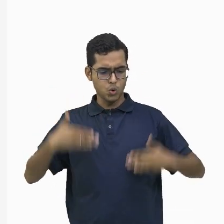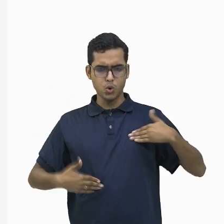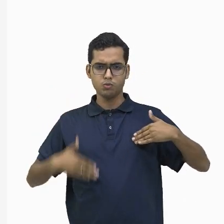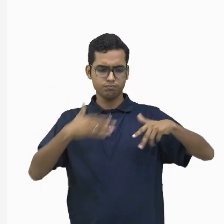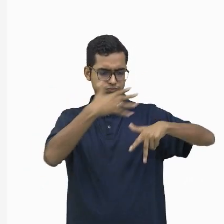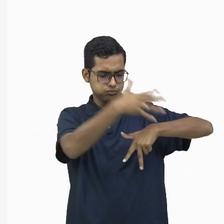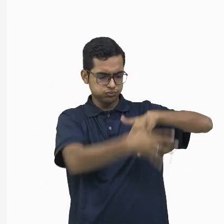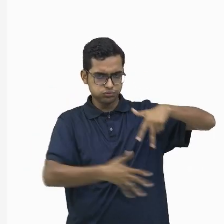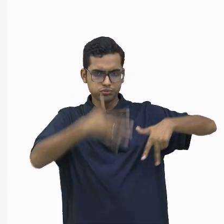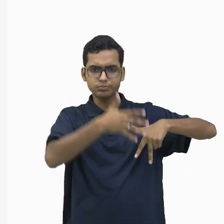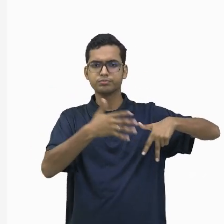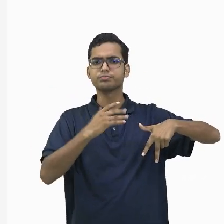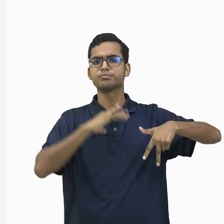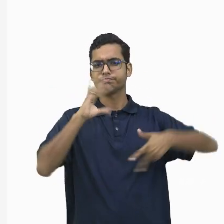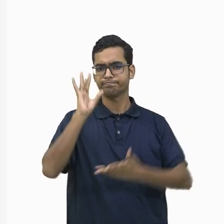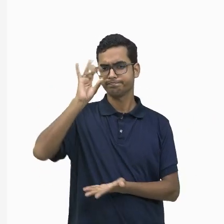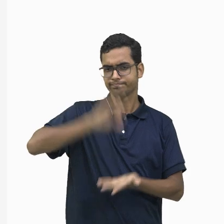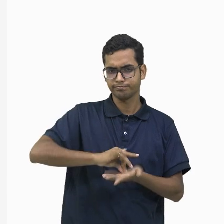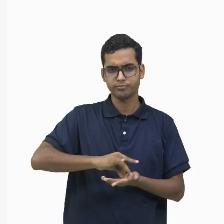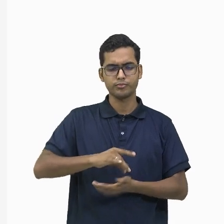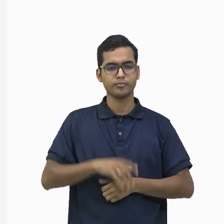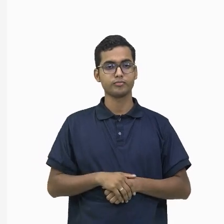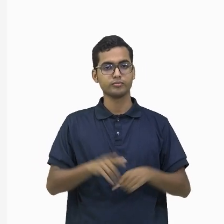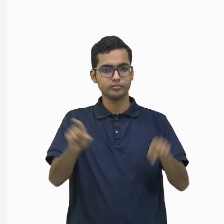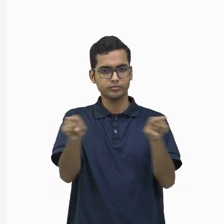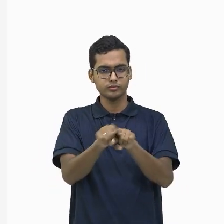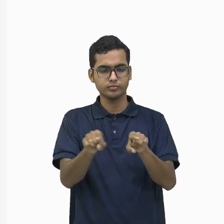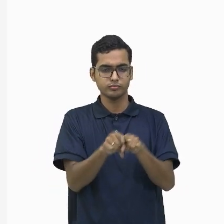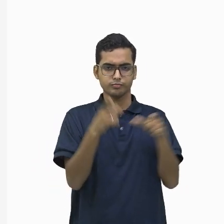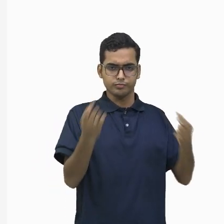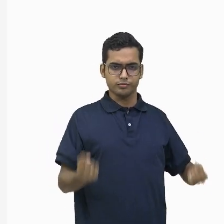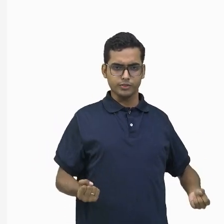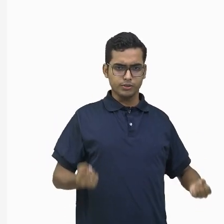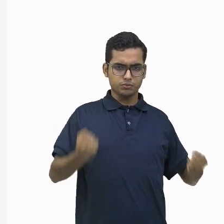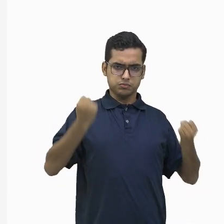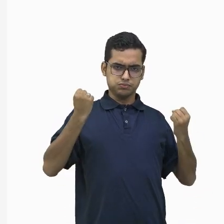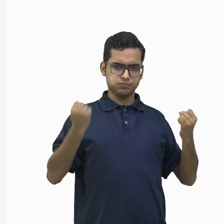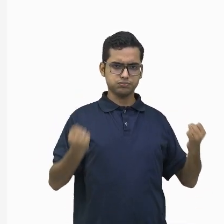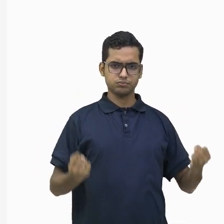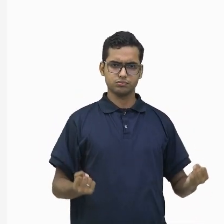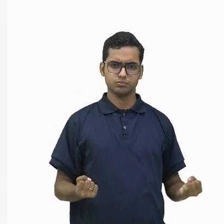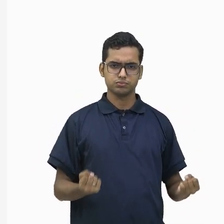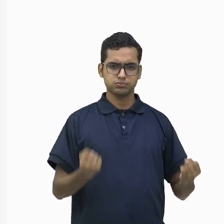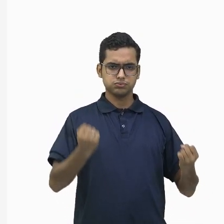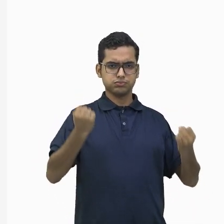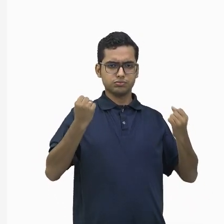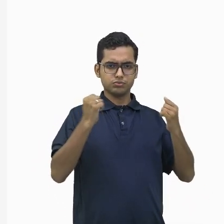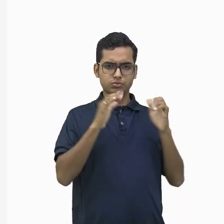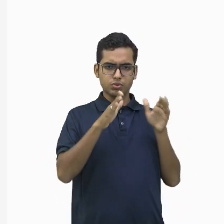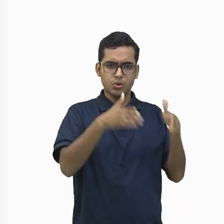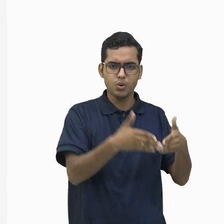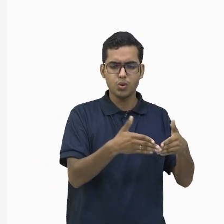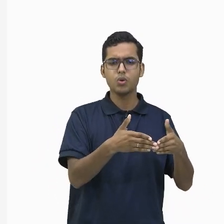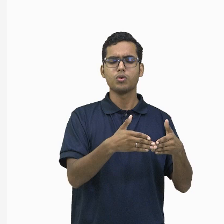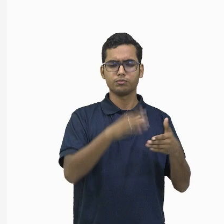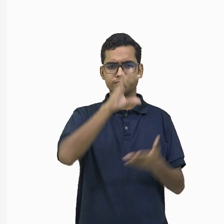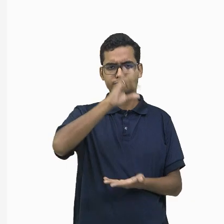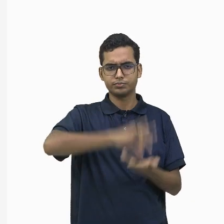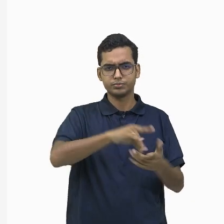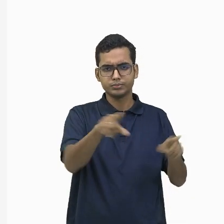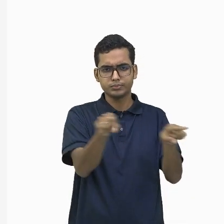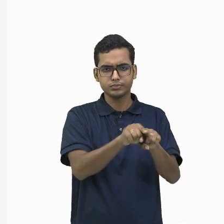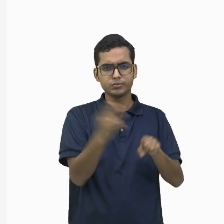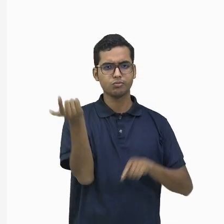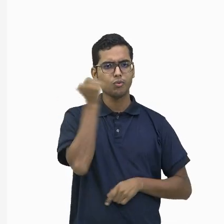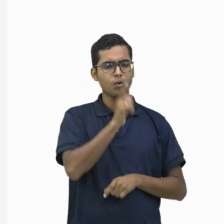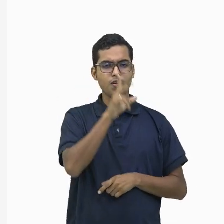um todo, tá certo? Já na musculação, o treino ele vai focar no isolamento muscular para